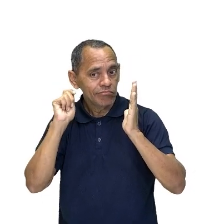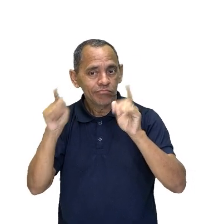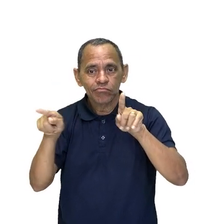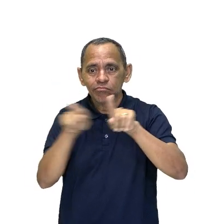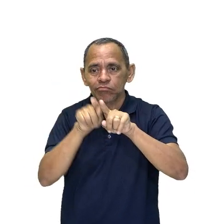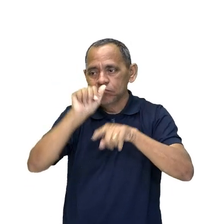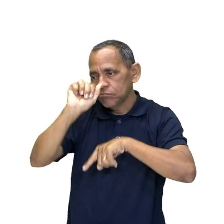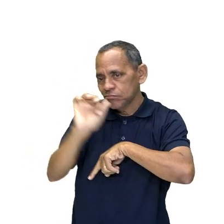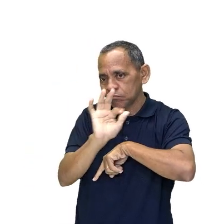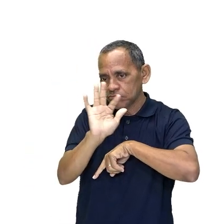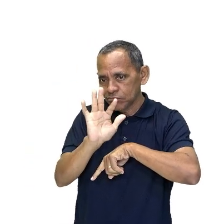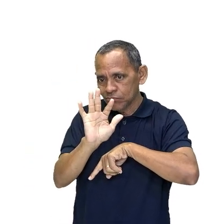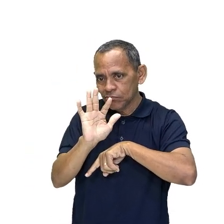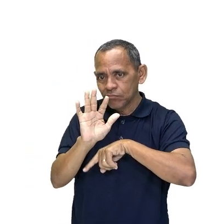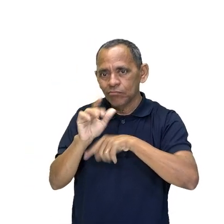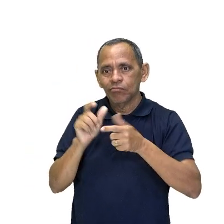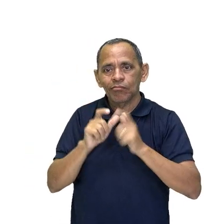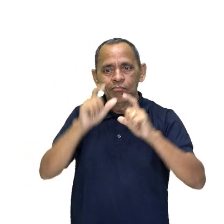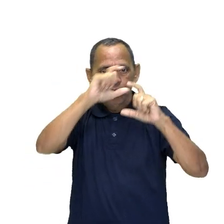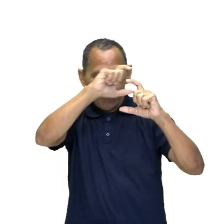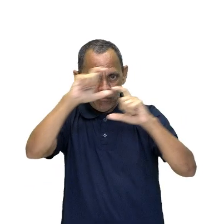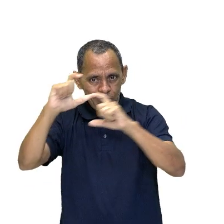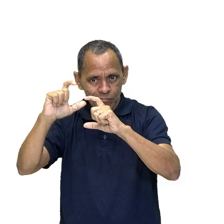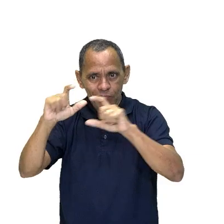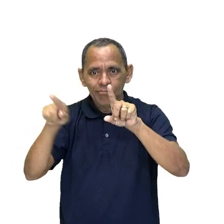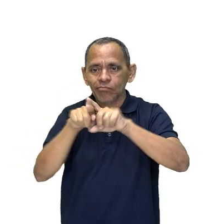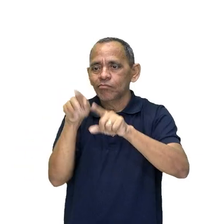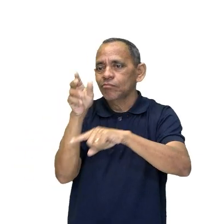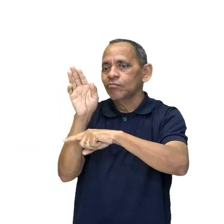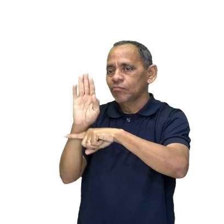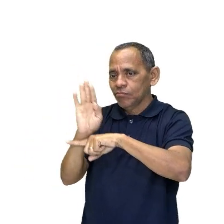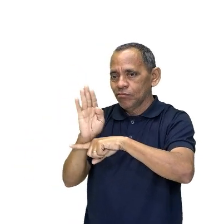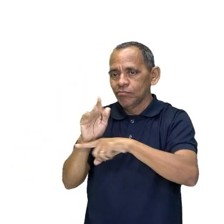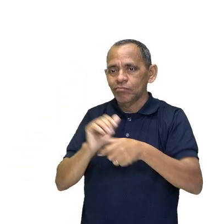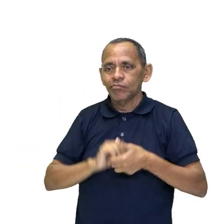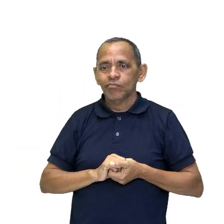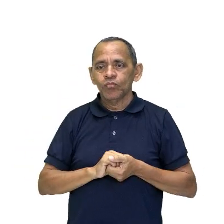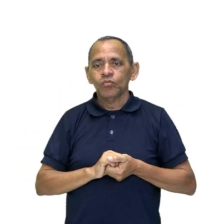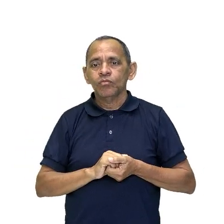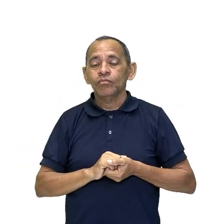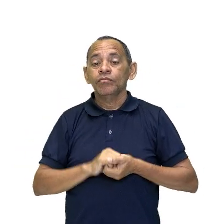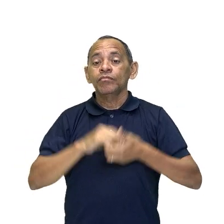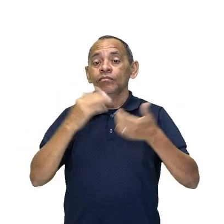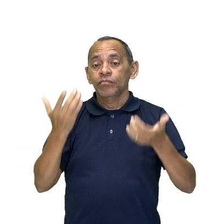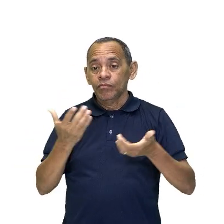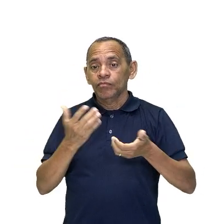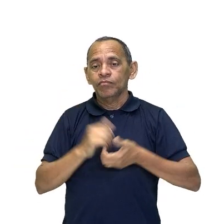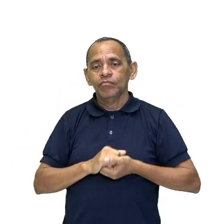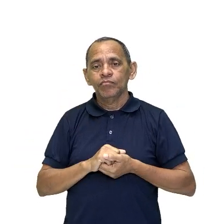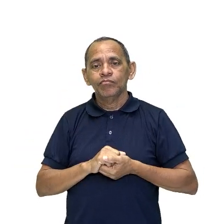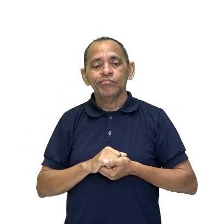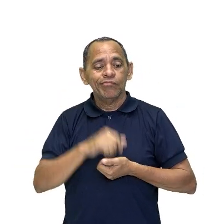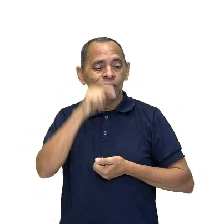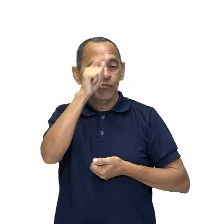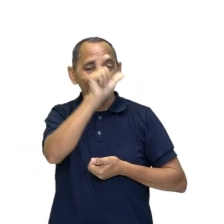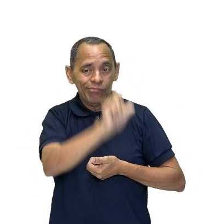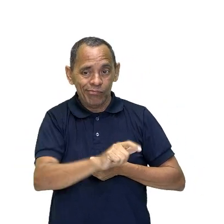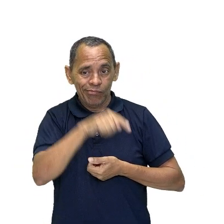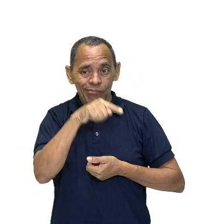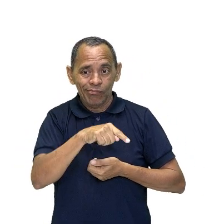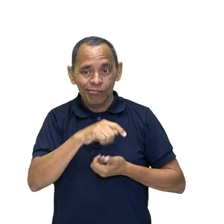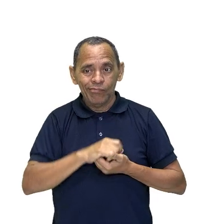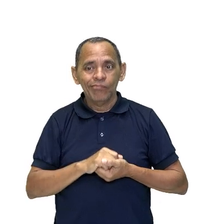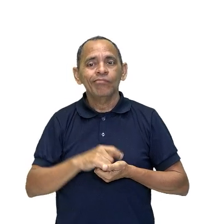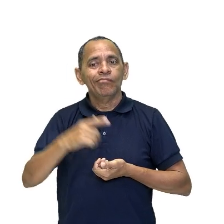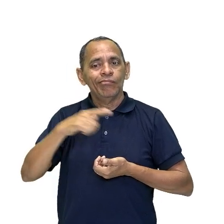imagem, animação, vídeo. Veja, então, que a hipermídia consiste exatamente